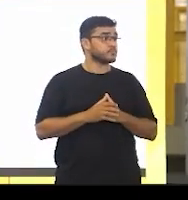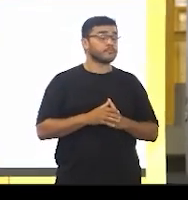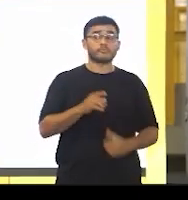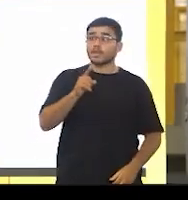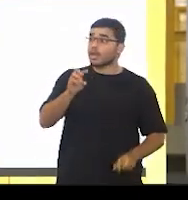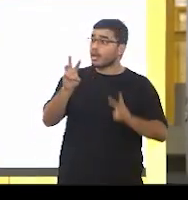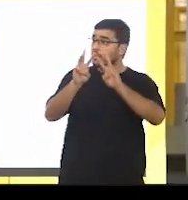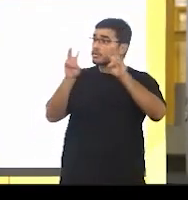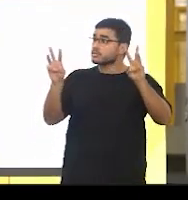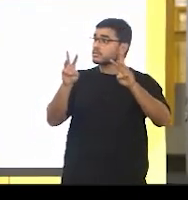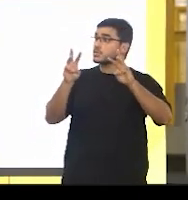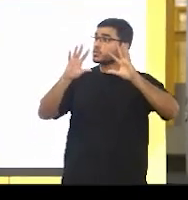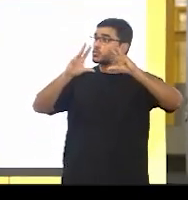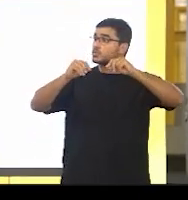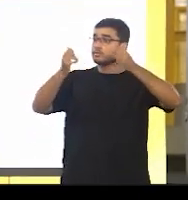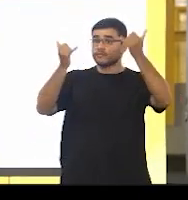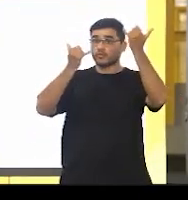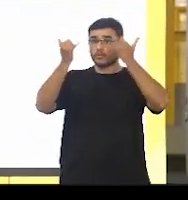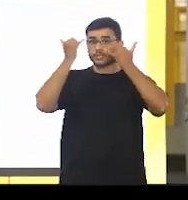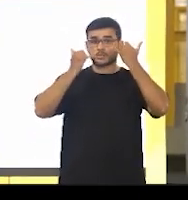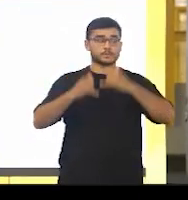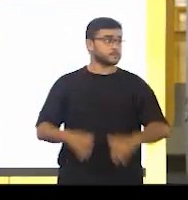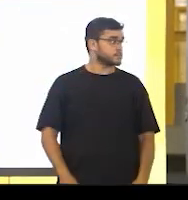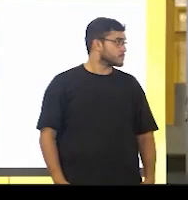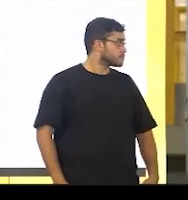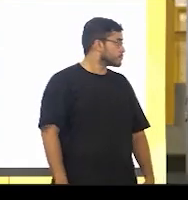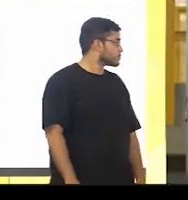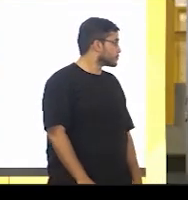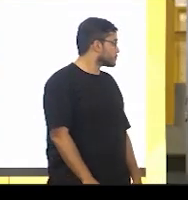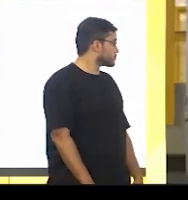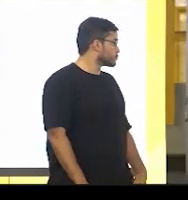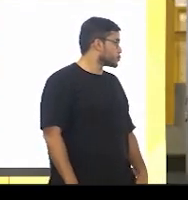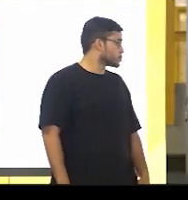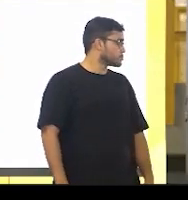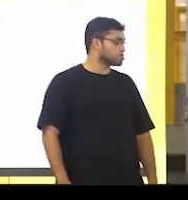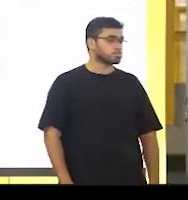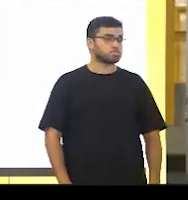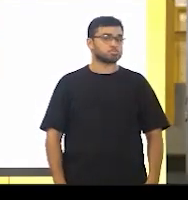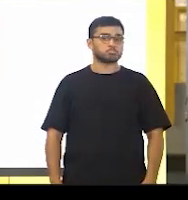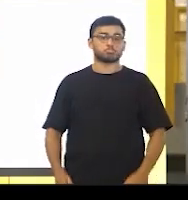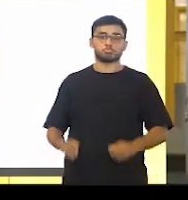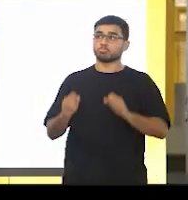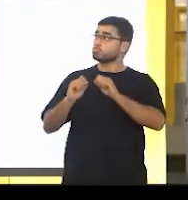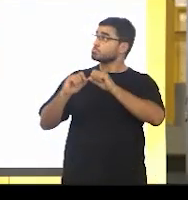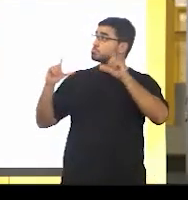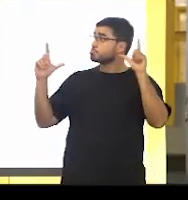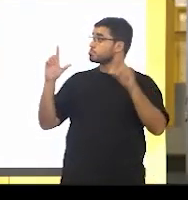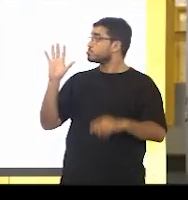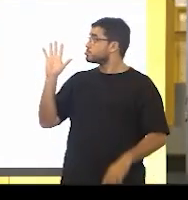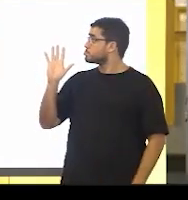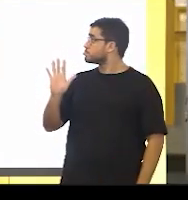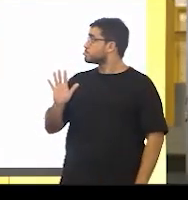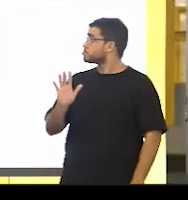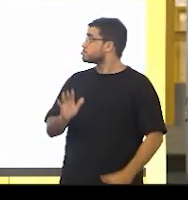lá vocês vão buscar isso aí. Meu querido, você pode botar o último slide, por favor.